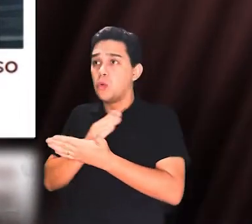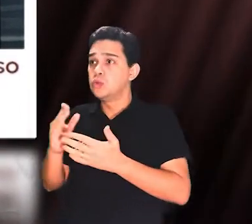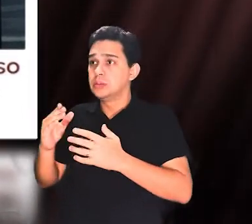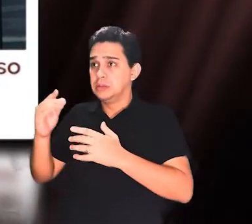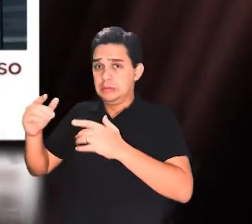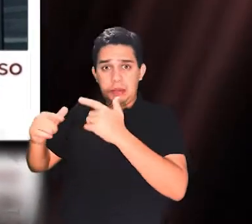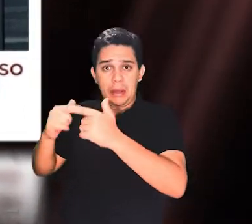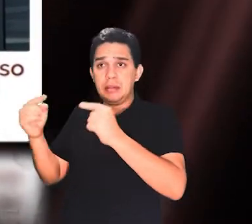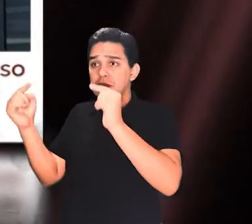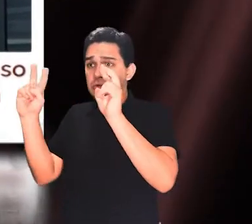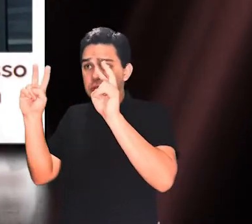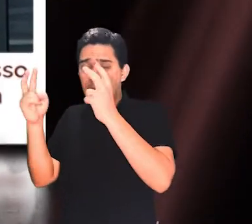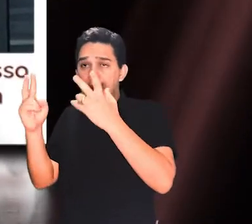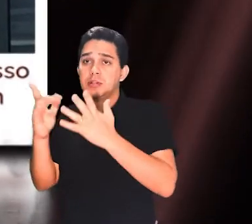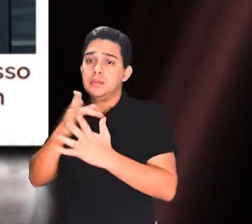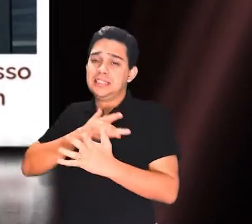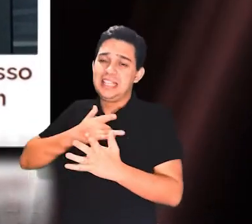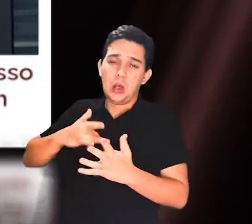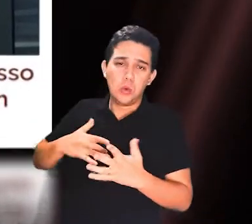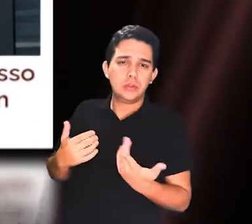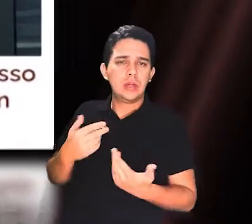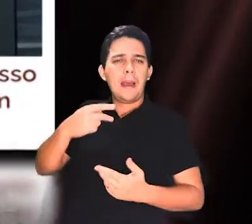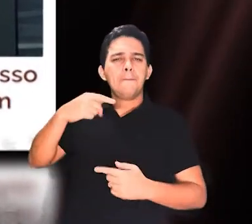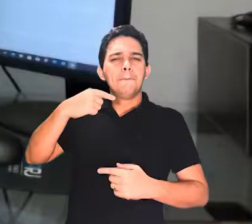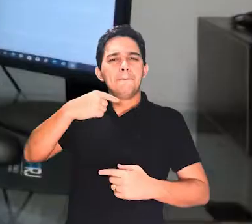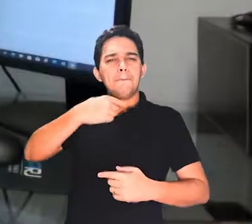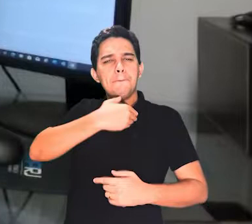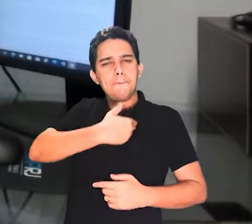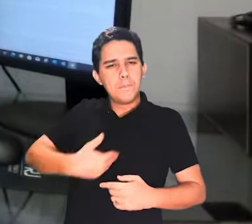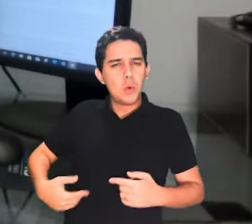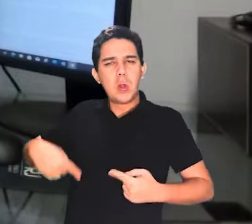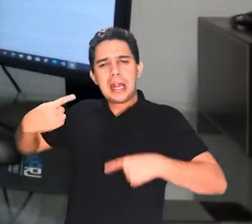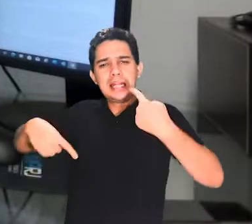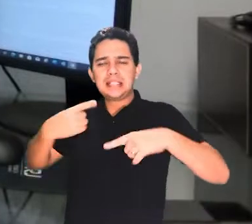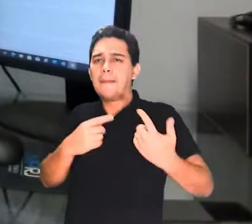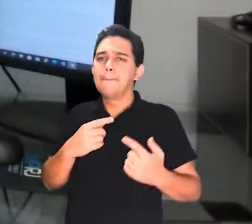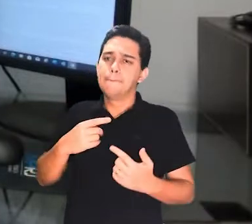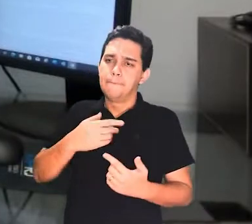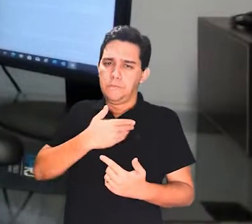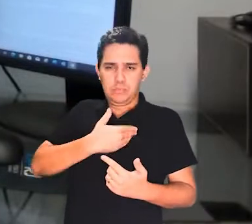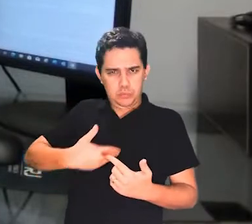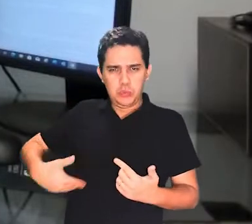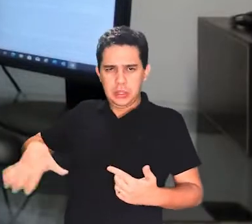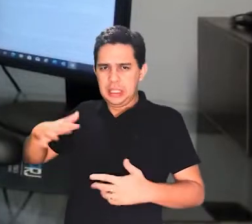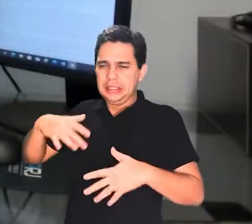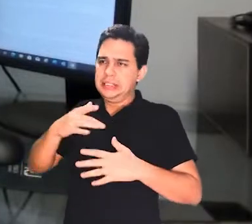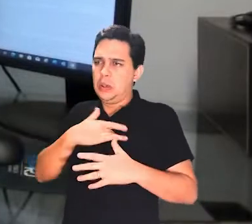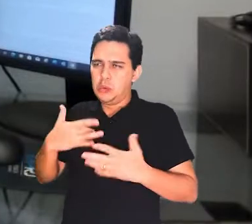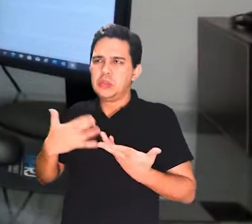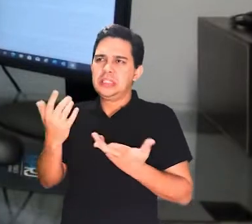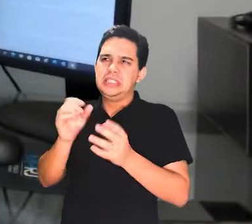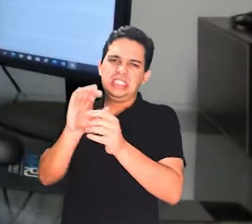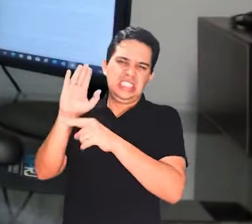saúde e em relação à política pública de assistência social, em duas perspectivas também